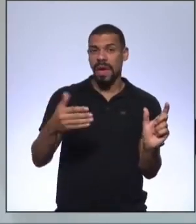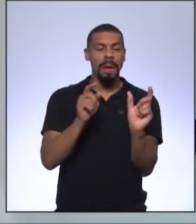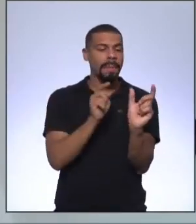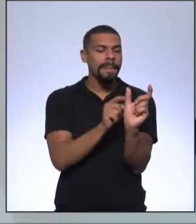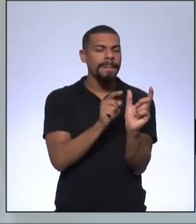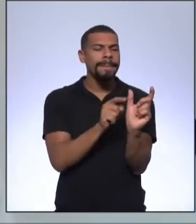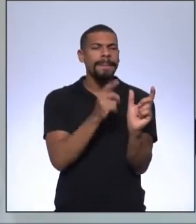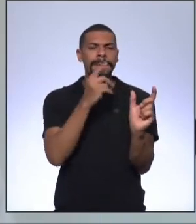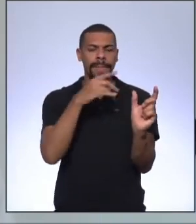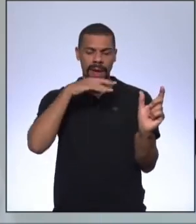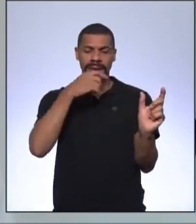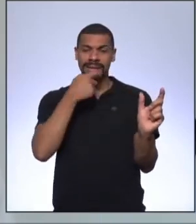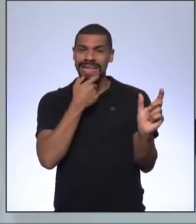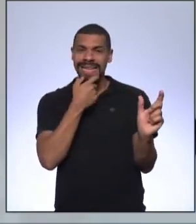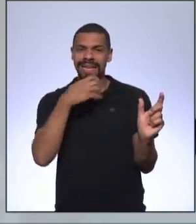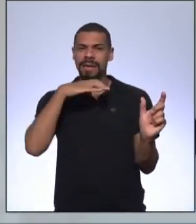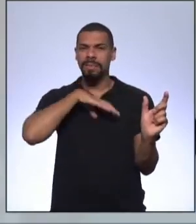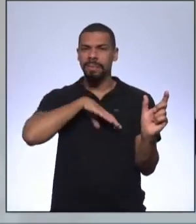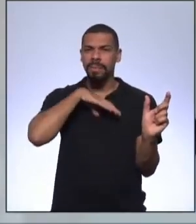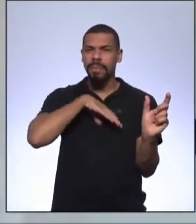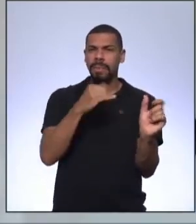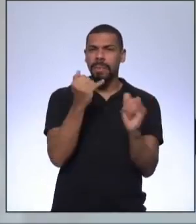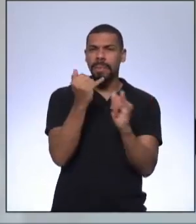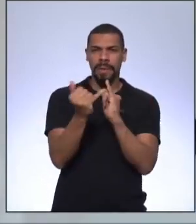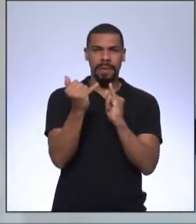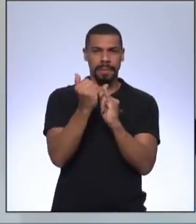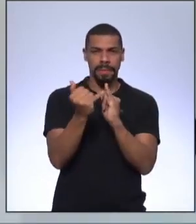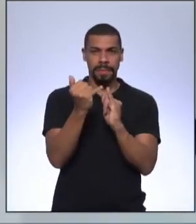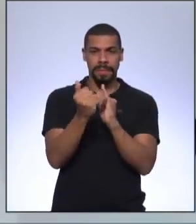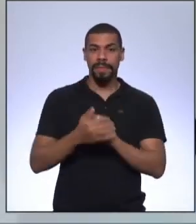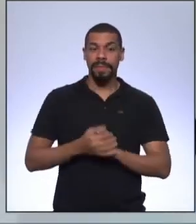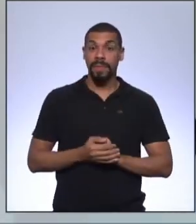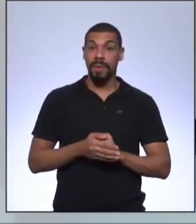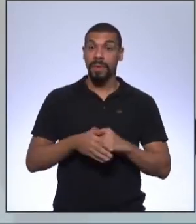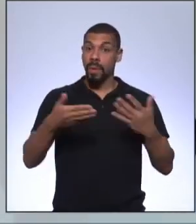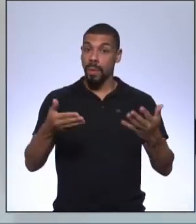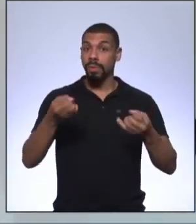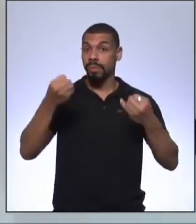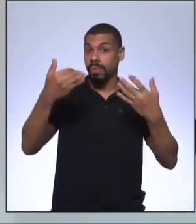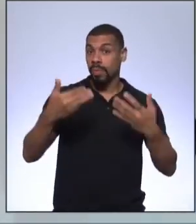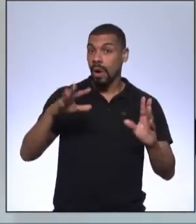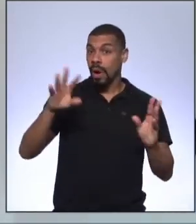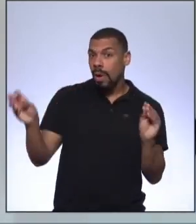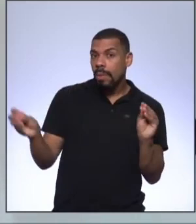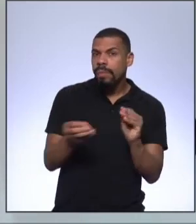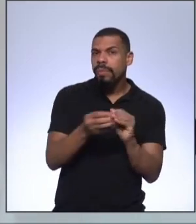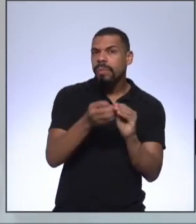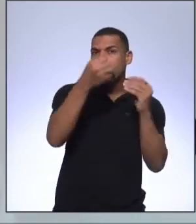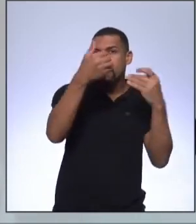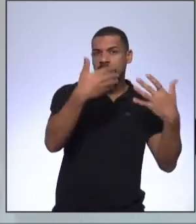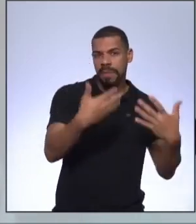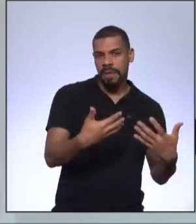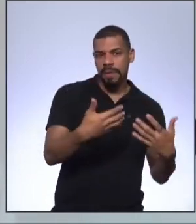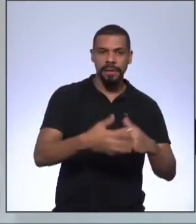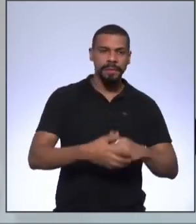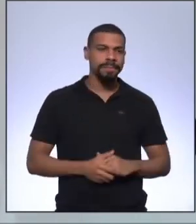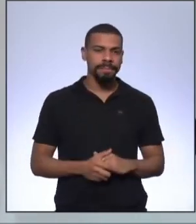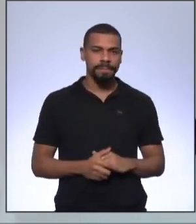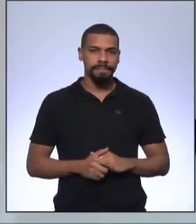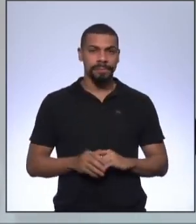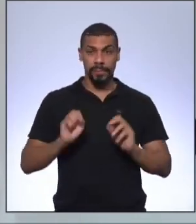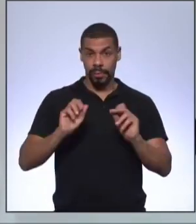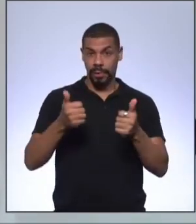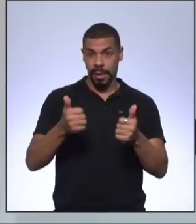são parecidas com português, ok? Então, quando ele tiver problema de transmissão, eu entro para explicar o que ele estava falando, tudo